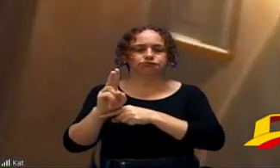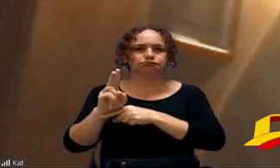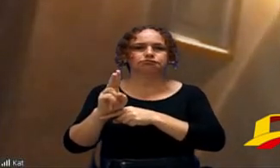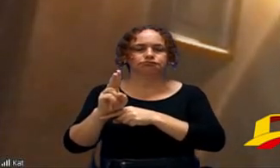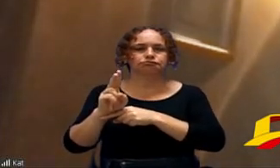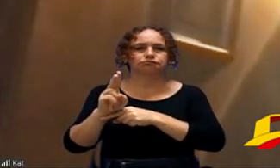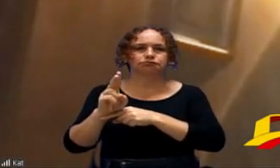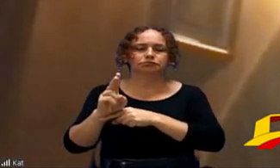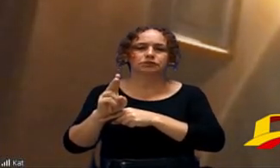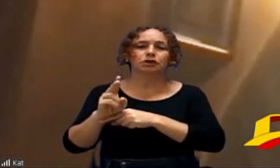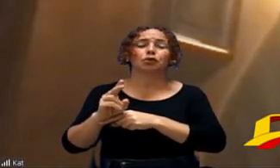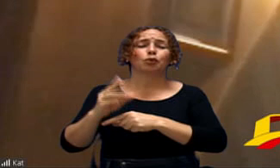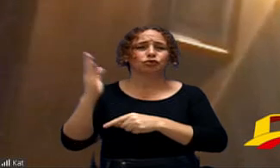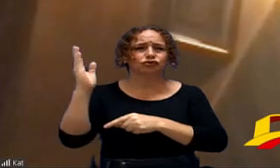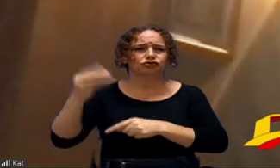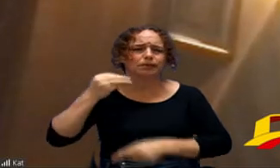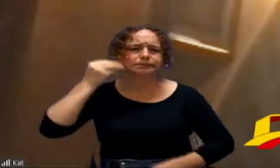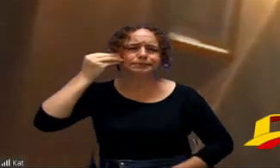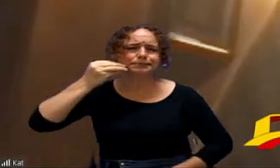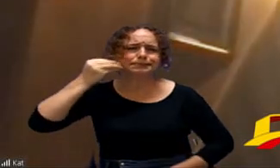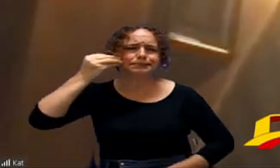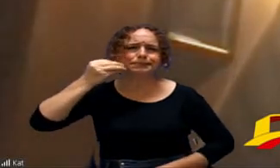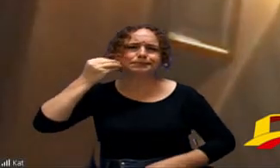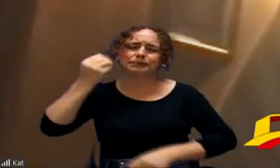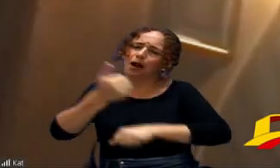com muita experiência. E